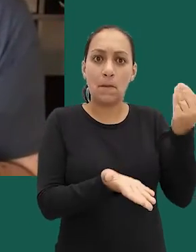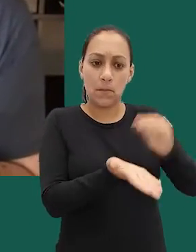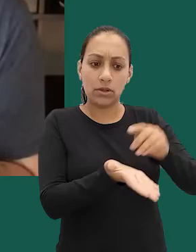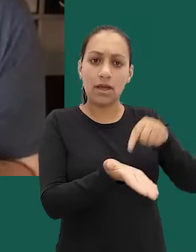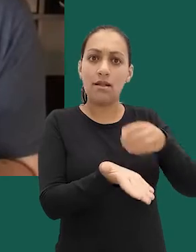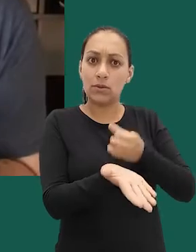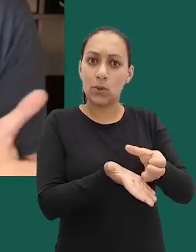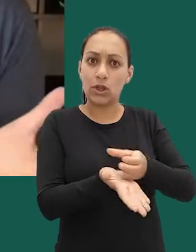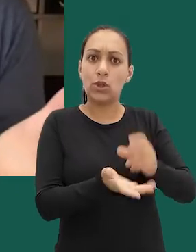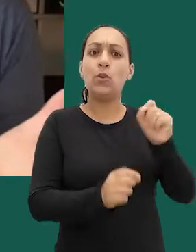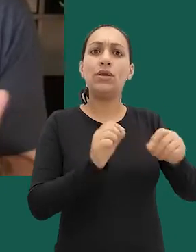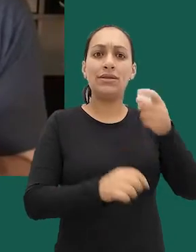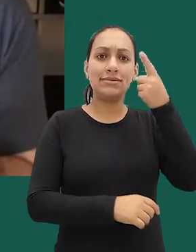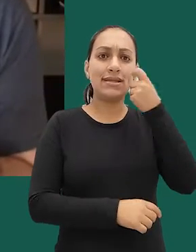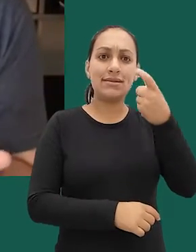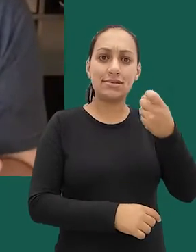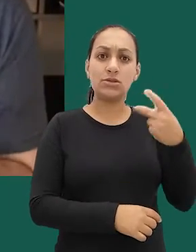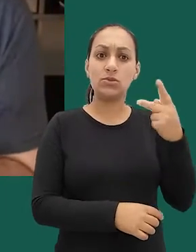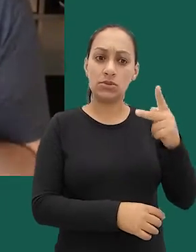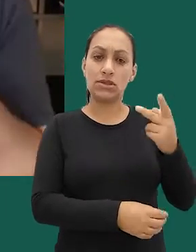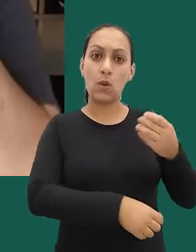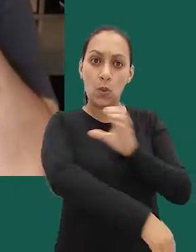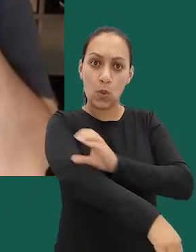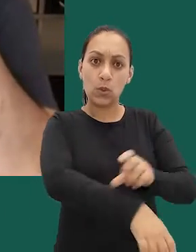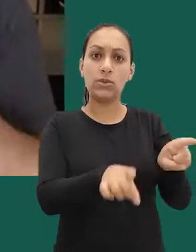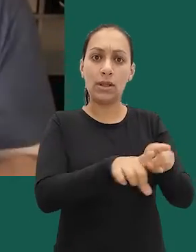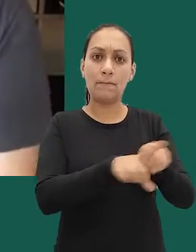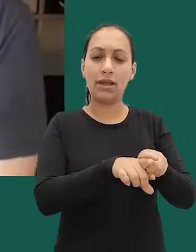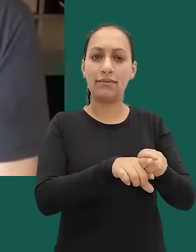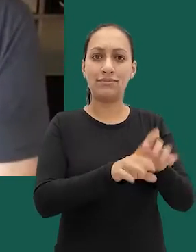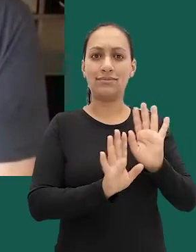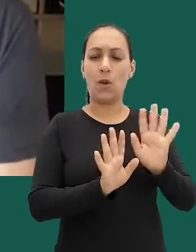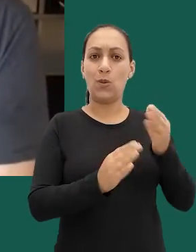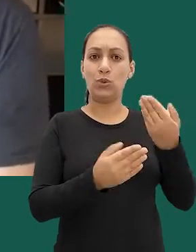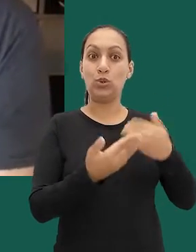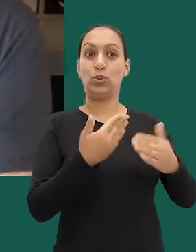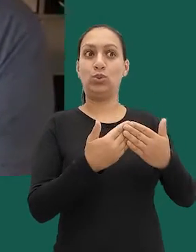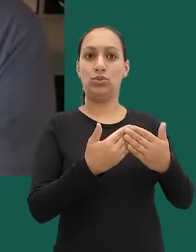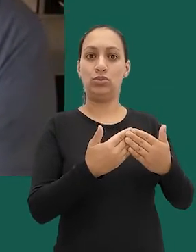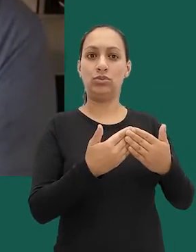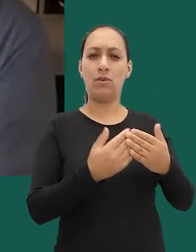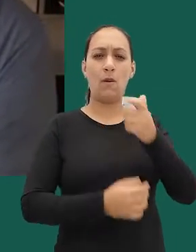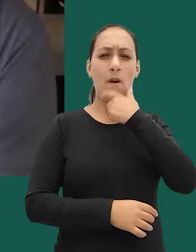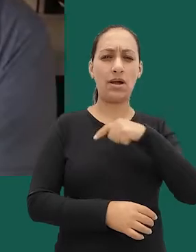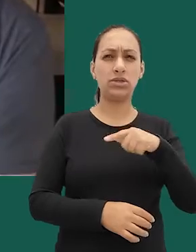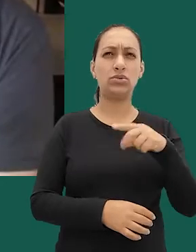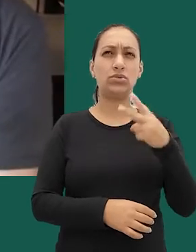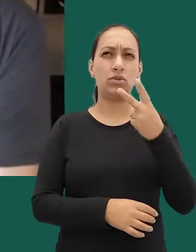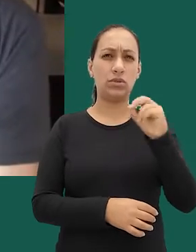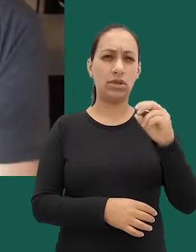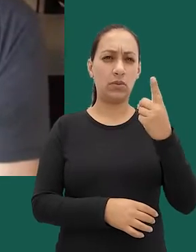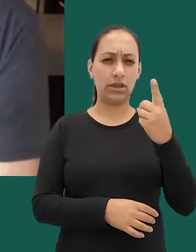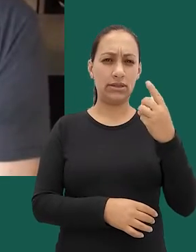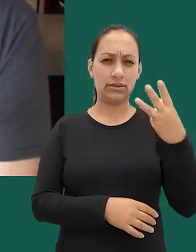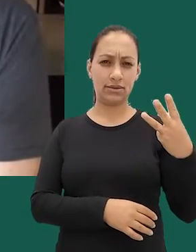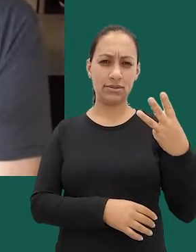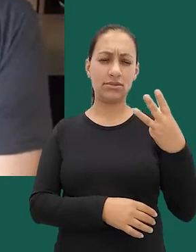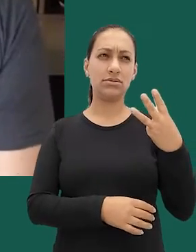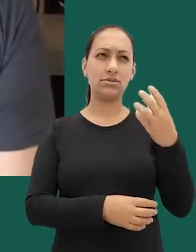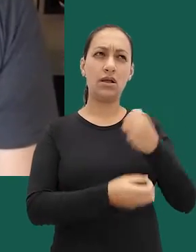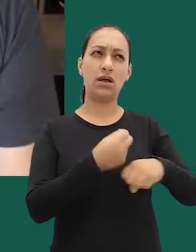interessante do seu curso também, ao invés de você colocar tudo. Acho que foi em 2013,